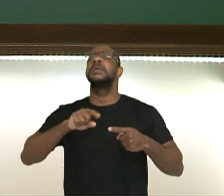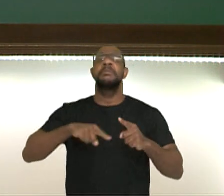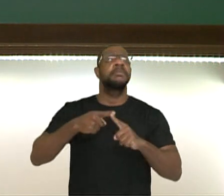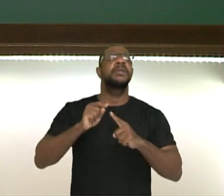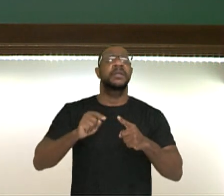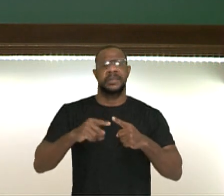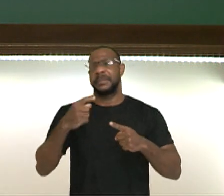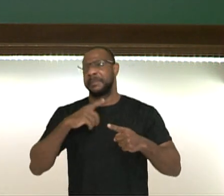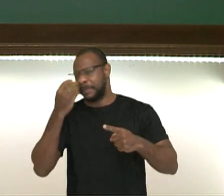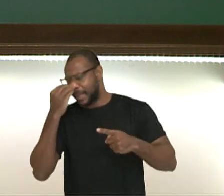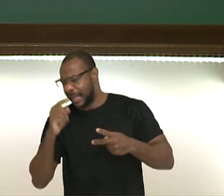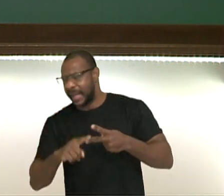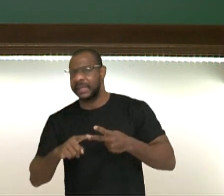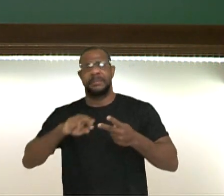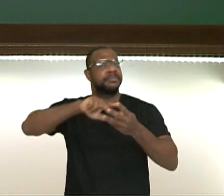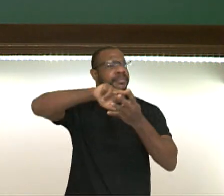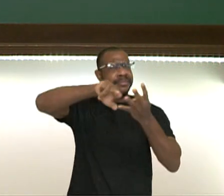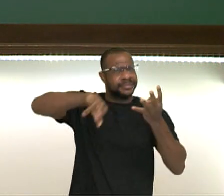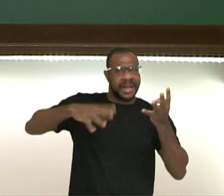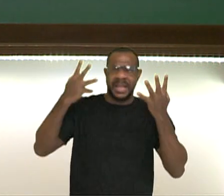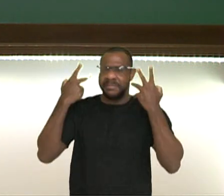vamos falar um pouquinho sobre elas.